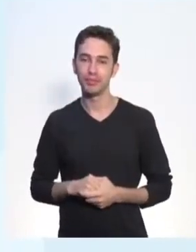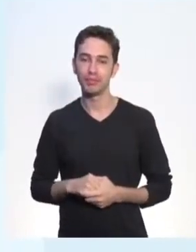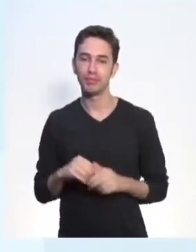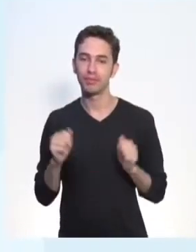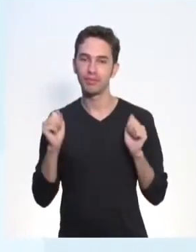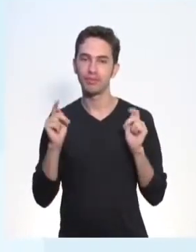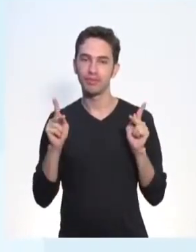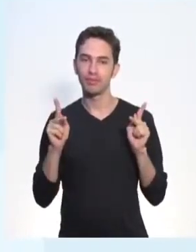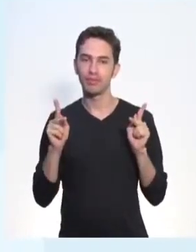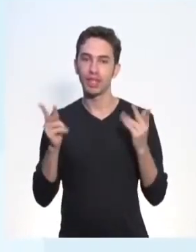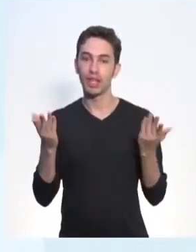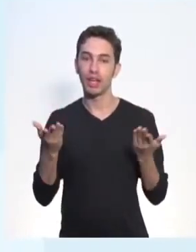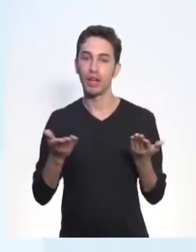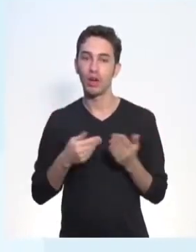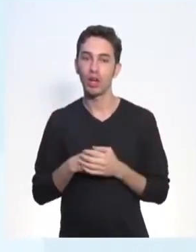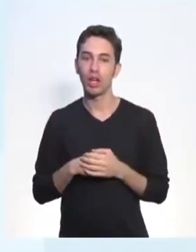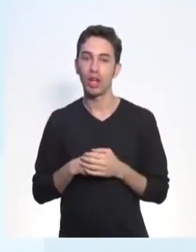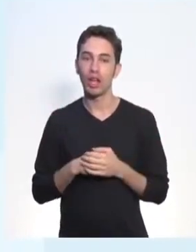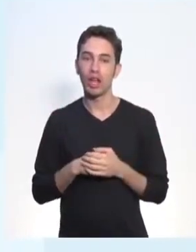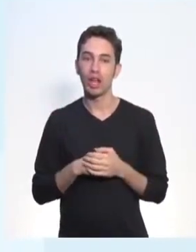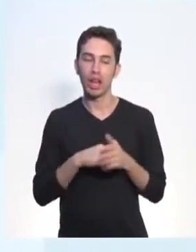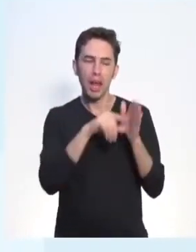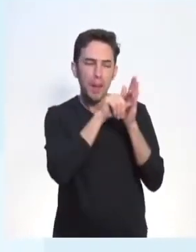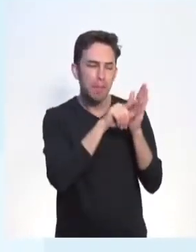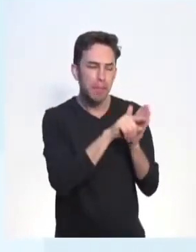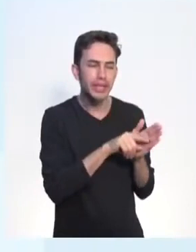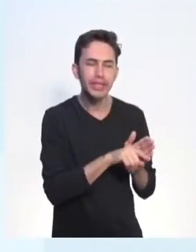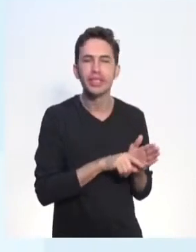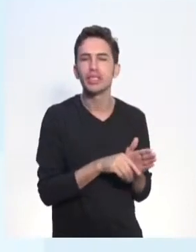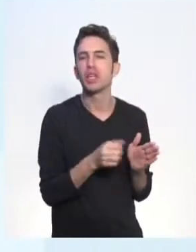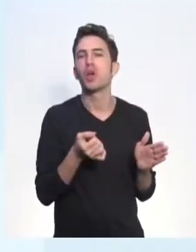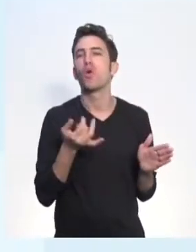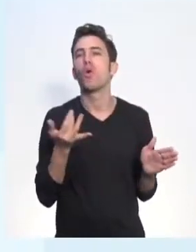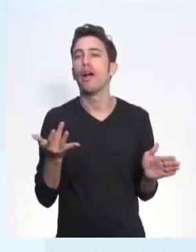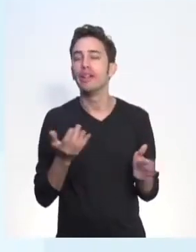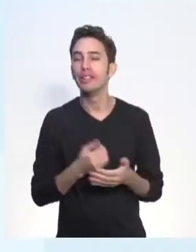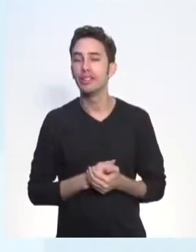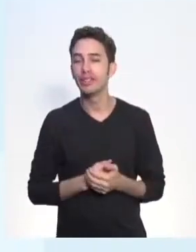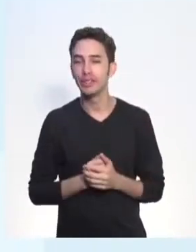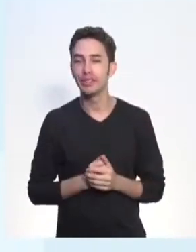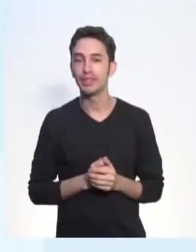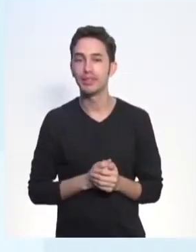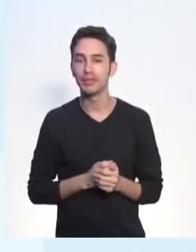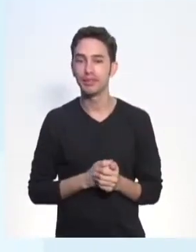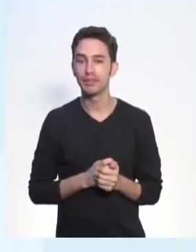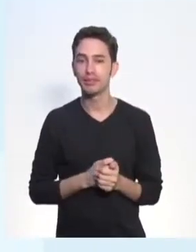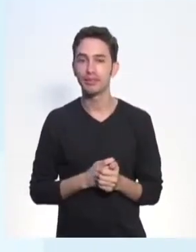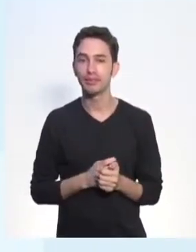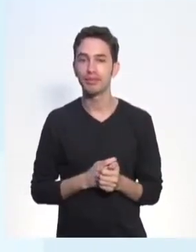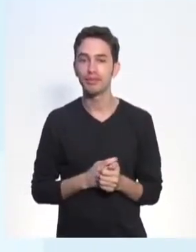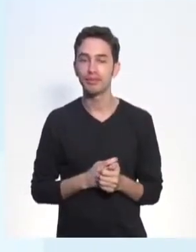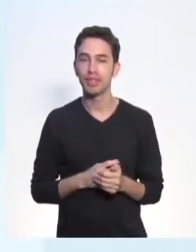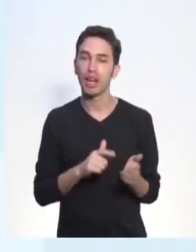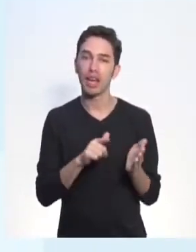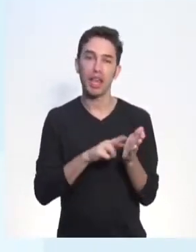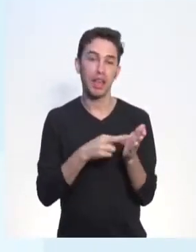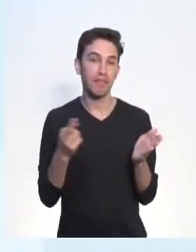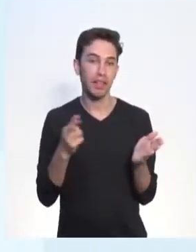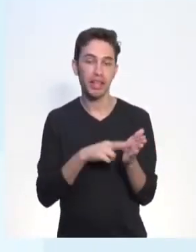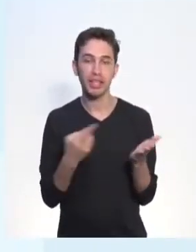Ok. E quais fontes de pesquisa, né, foram utilizadas? Eles colocaram